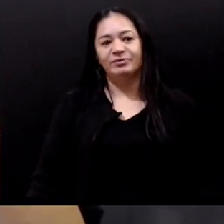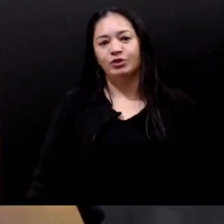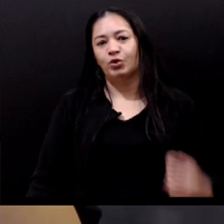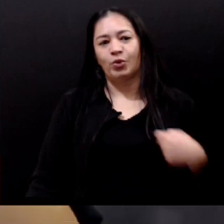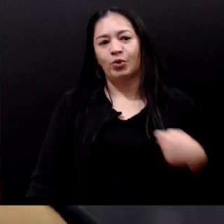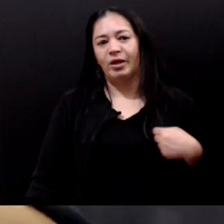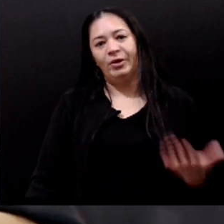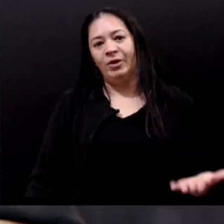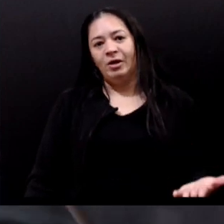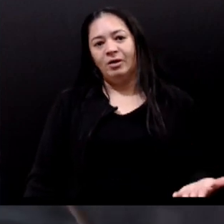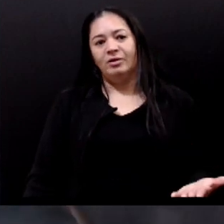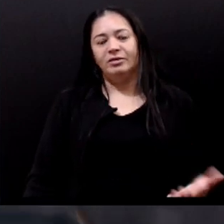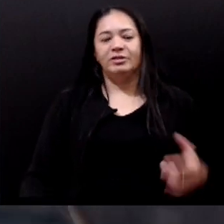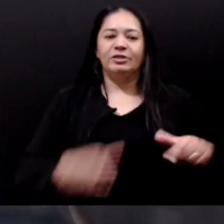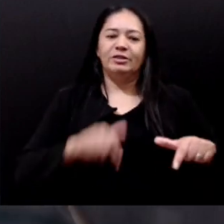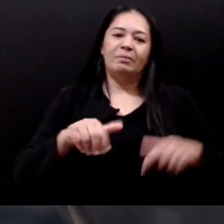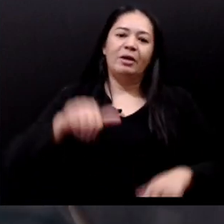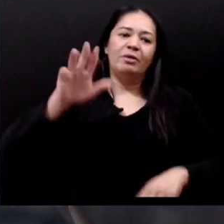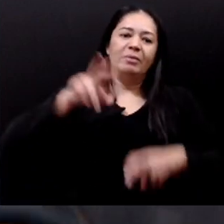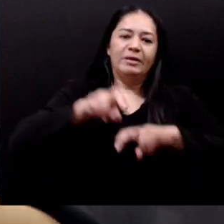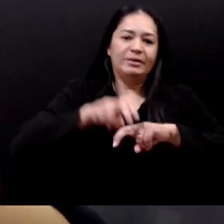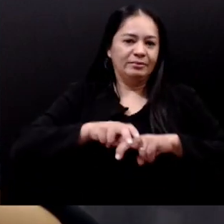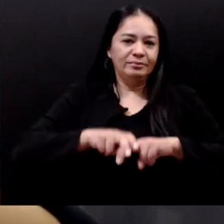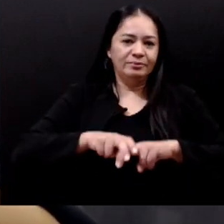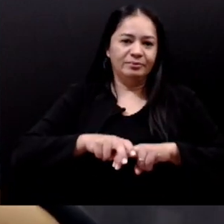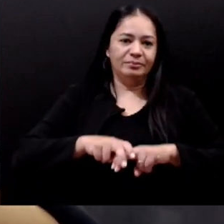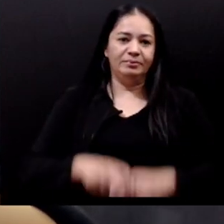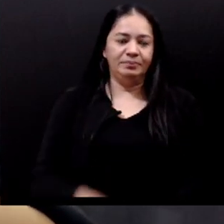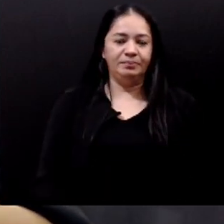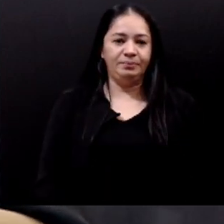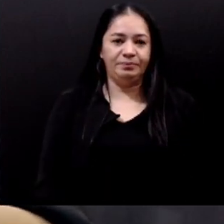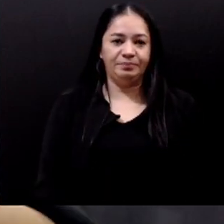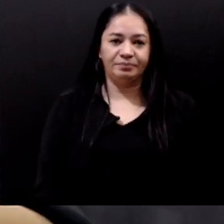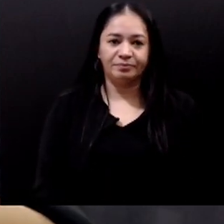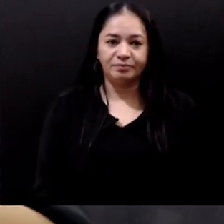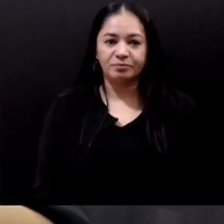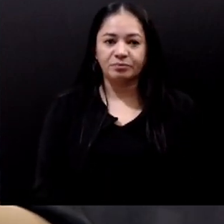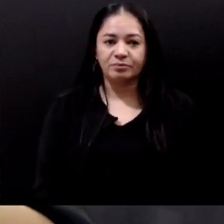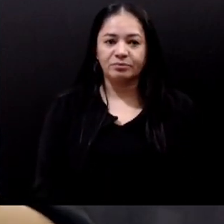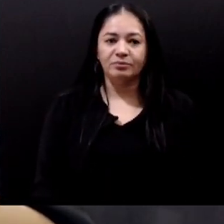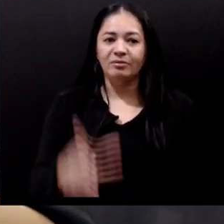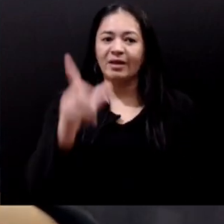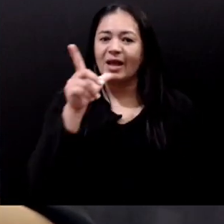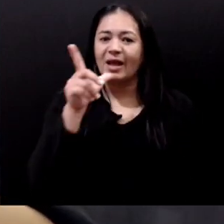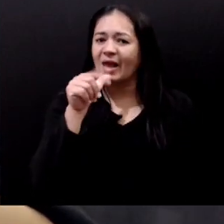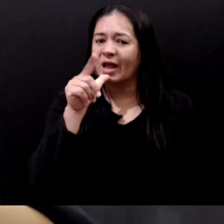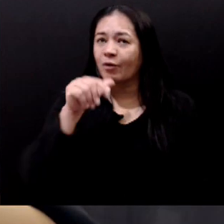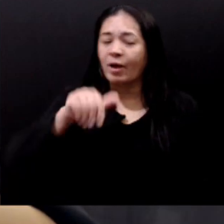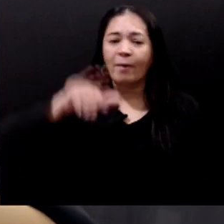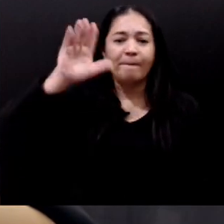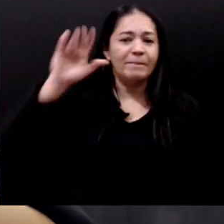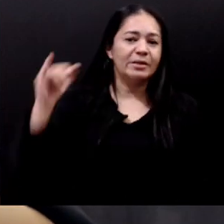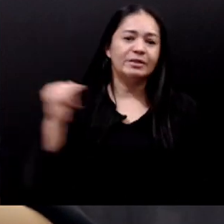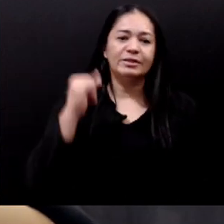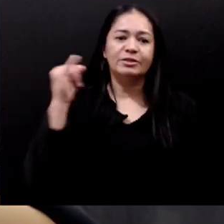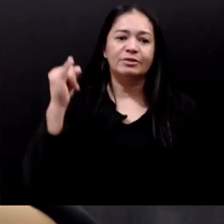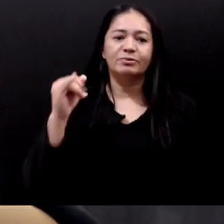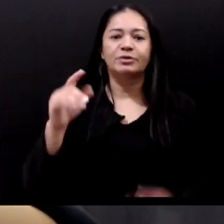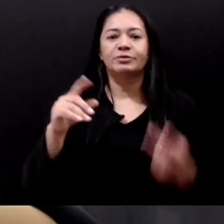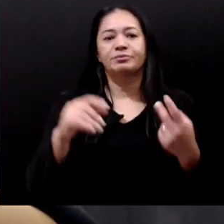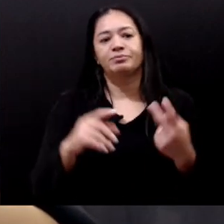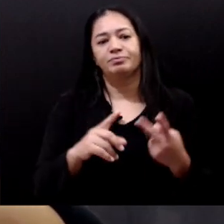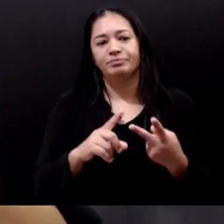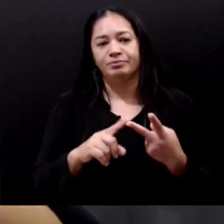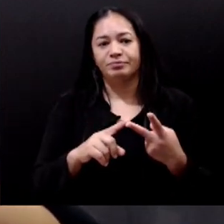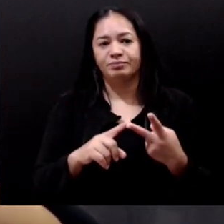trabalho mais sentadinha, mais paradinha. Consumo de água é a coisa mais importante que a gente tem. Então, algo que eu